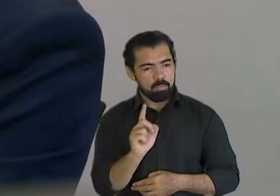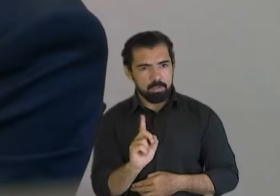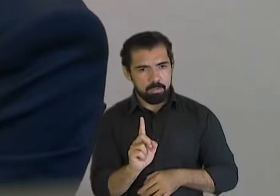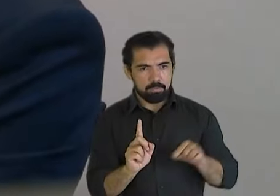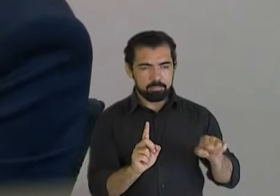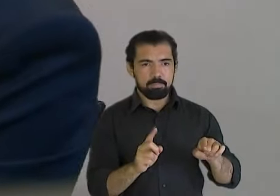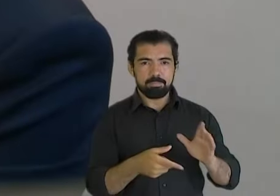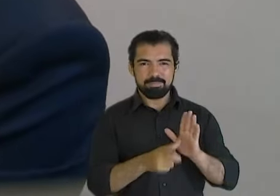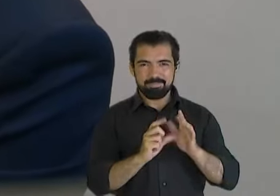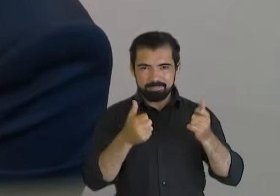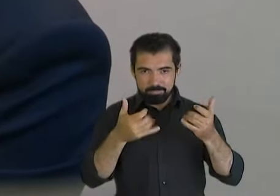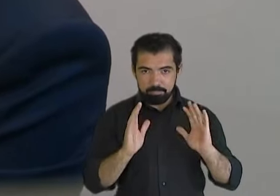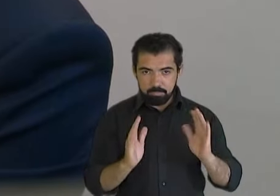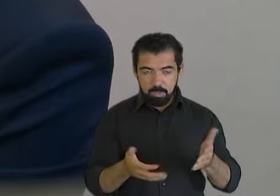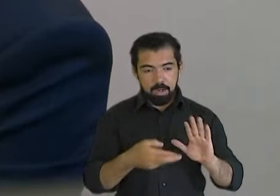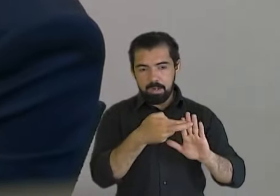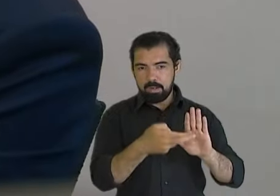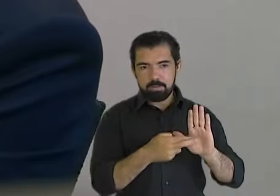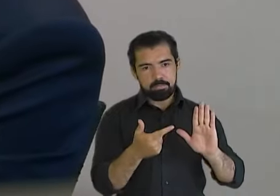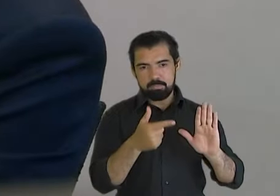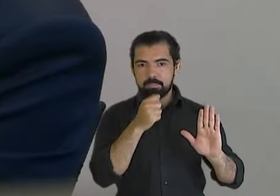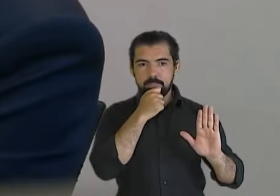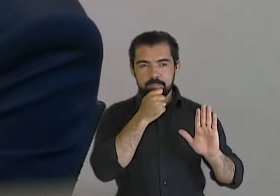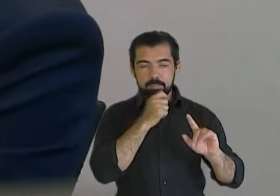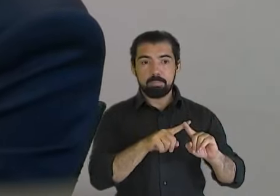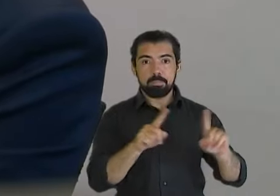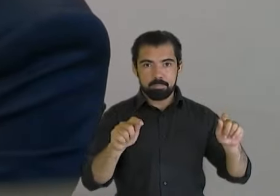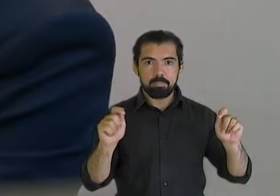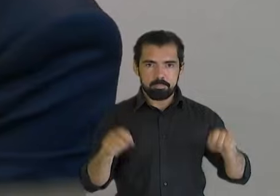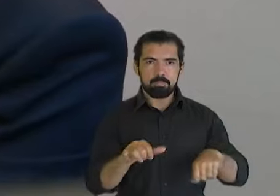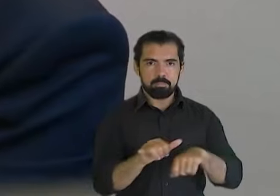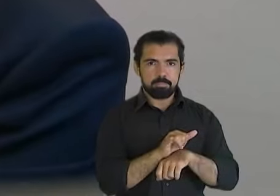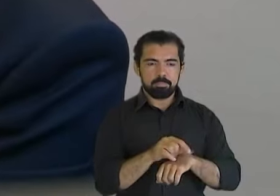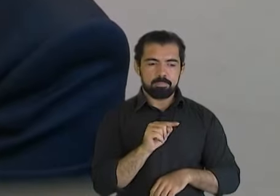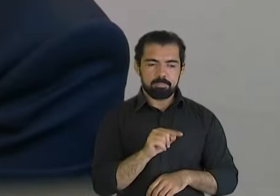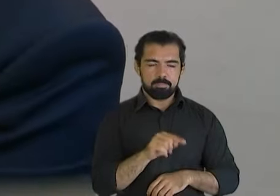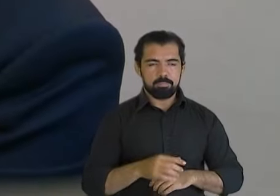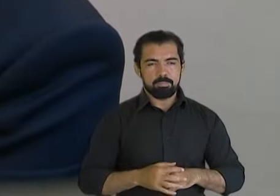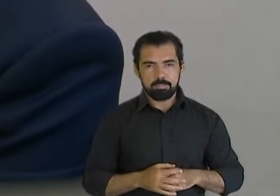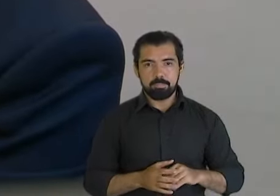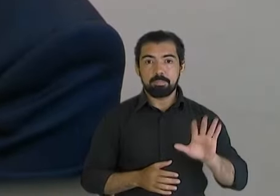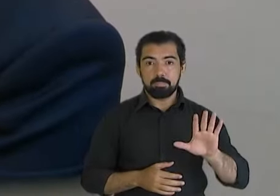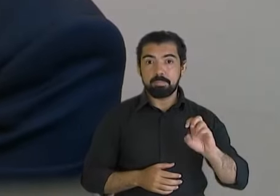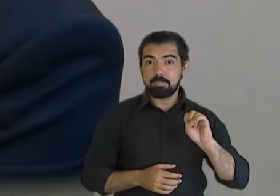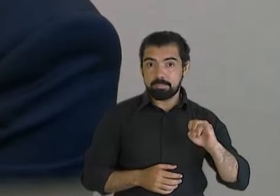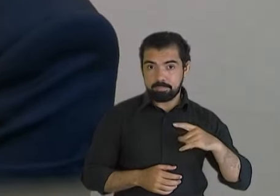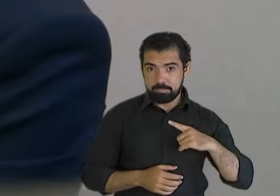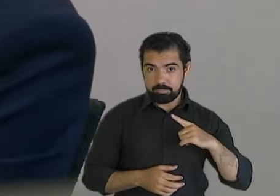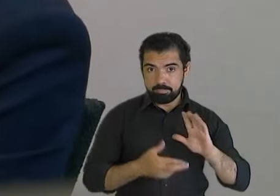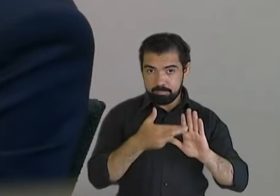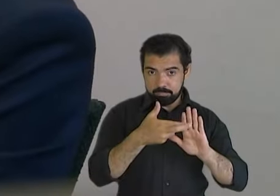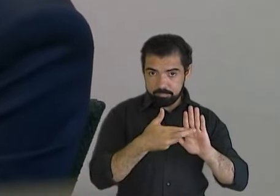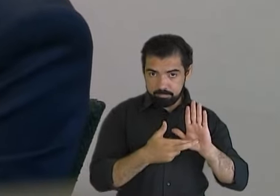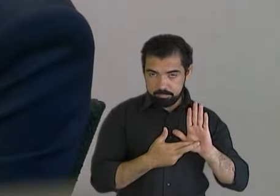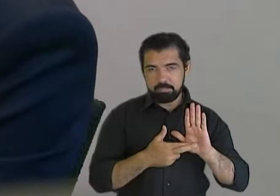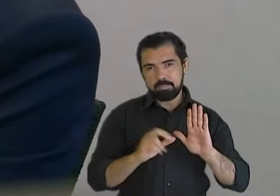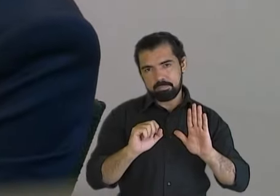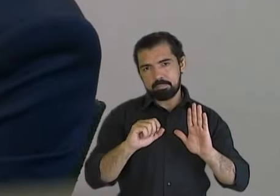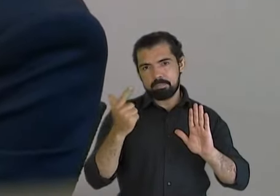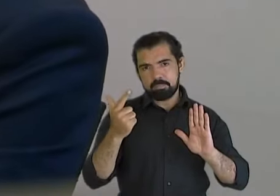eu já disse, não há uma regulamentação. Mas há essa possibilidade. Agora, nos casos em que há uma regulamentação, aí com muito mais